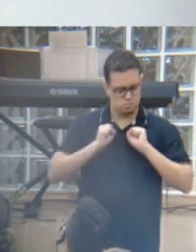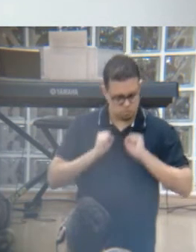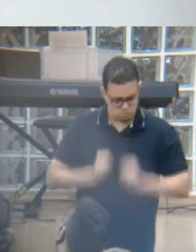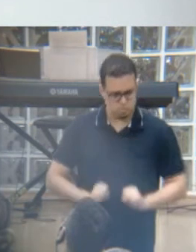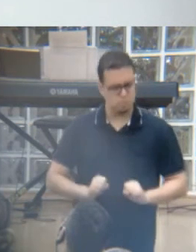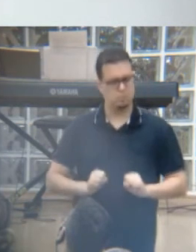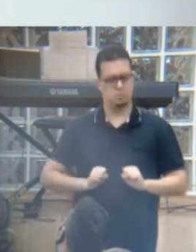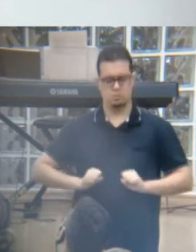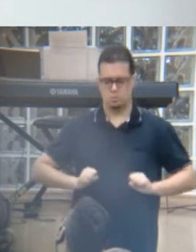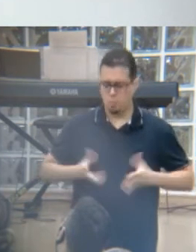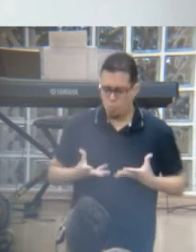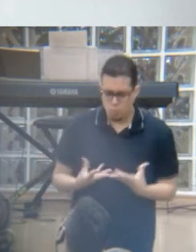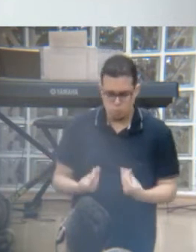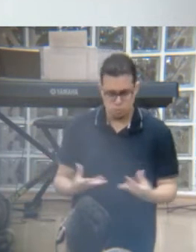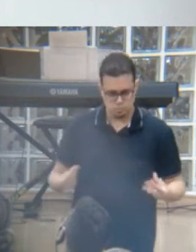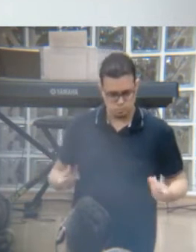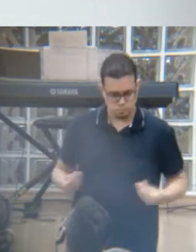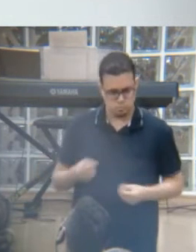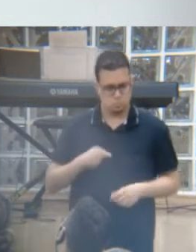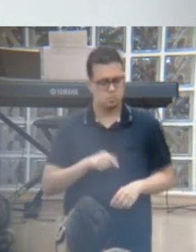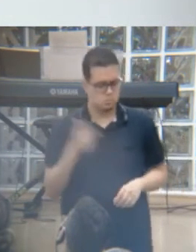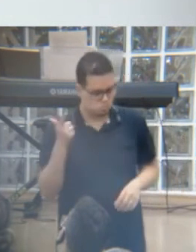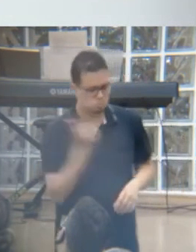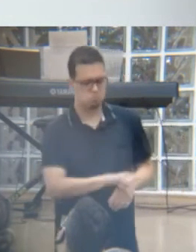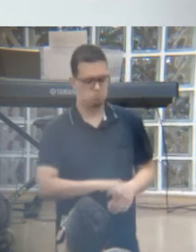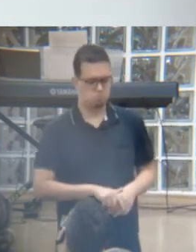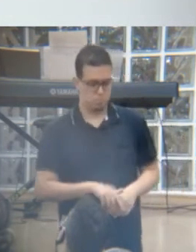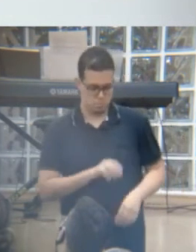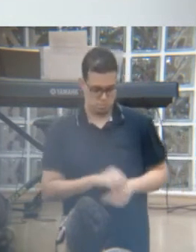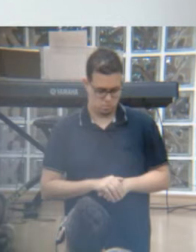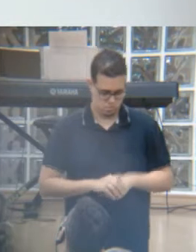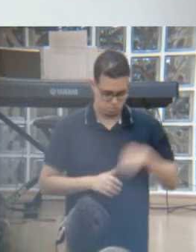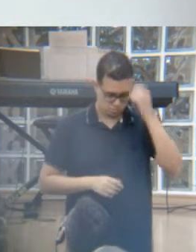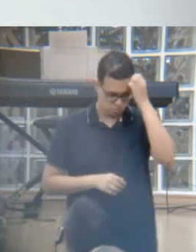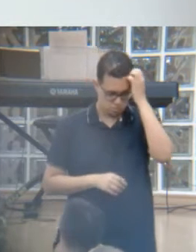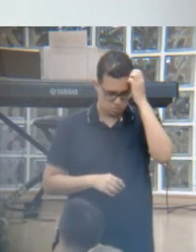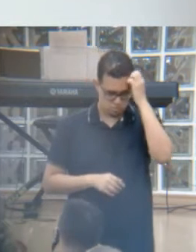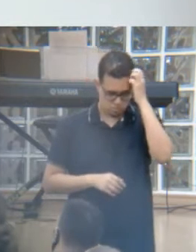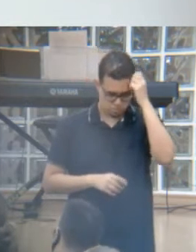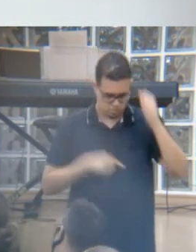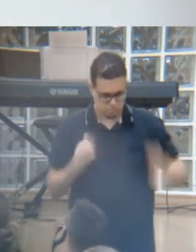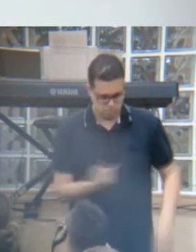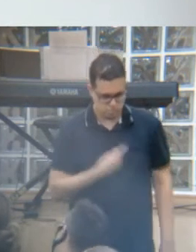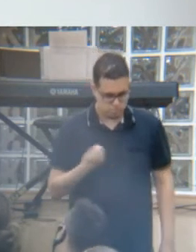sua eficácia, a oração do justo. Isso devemos ter em nossa mente. É